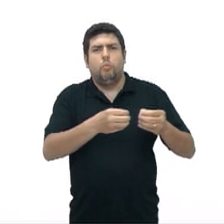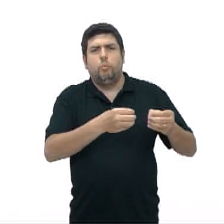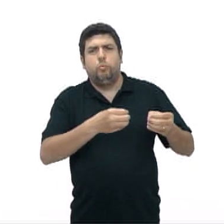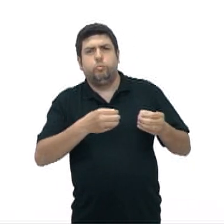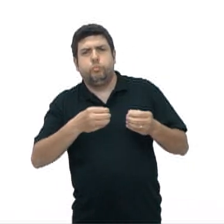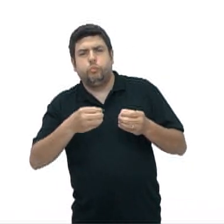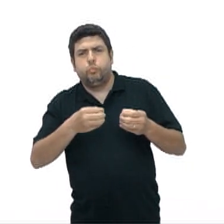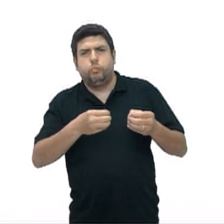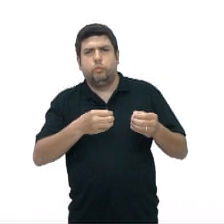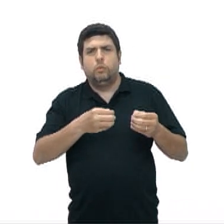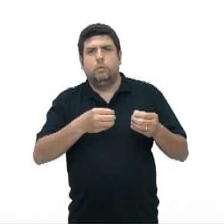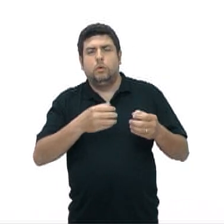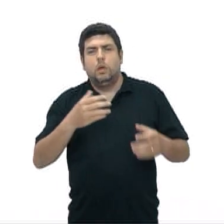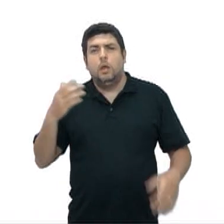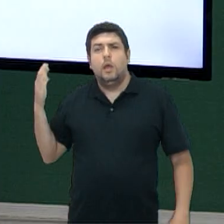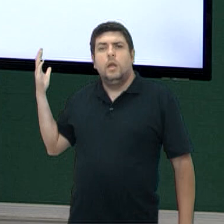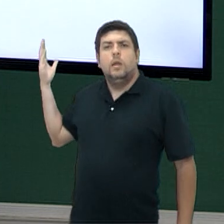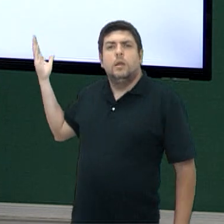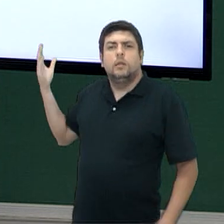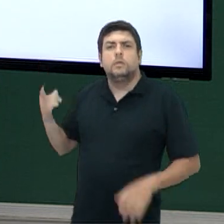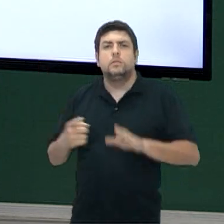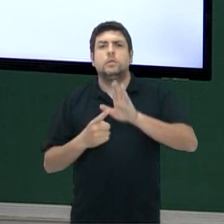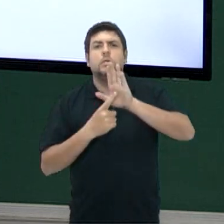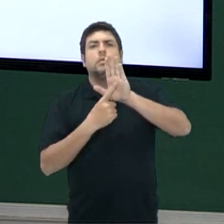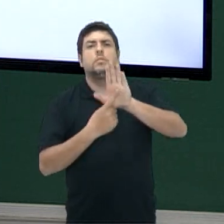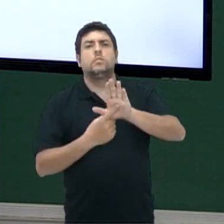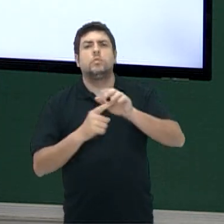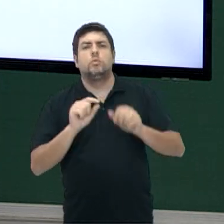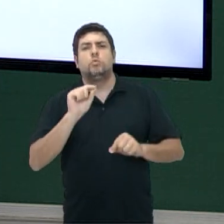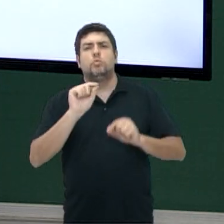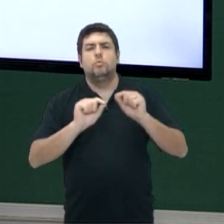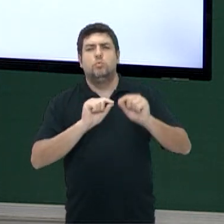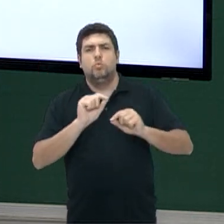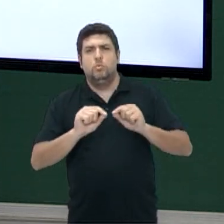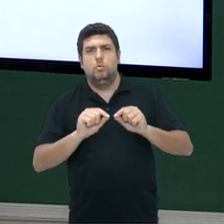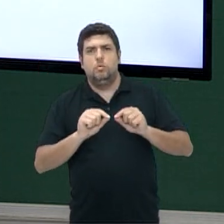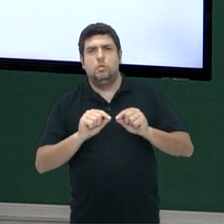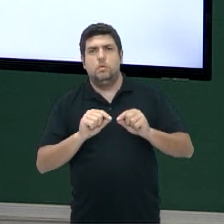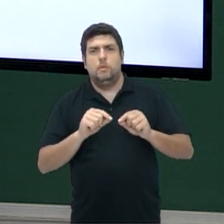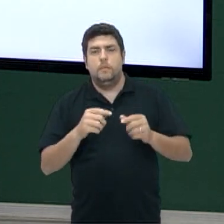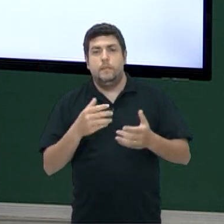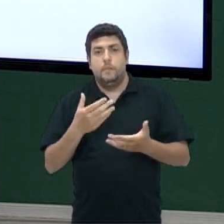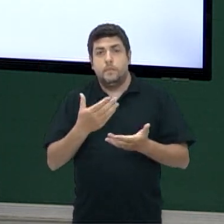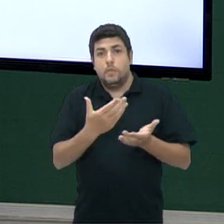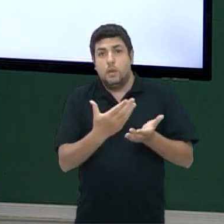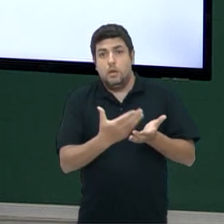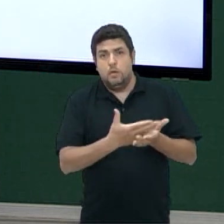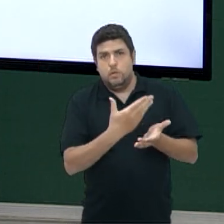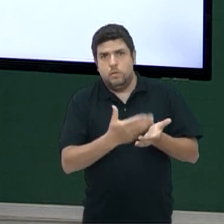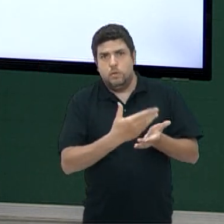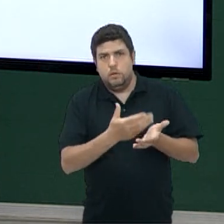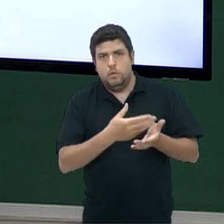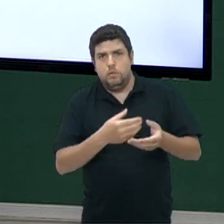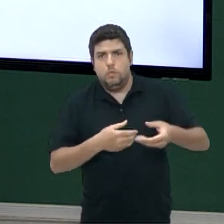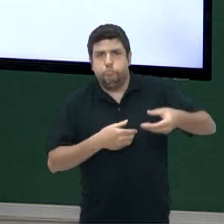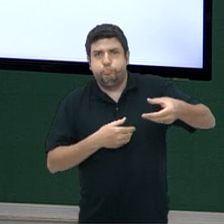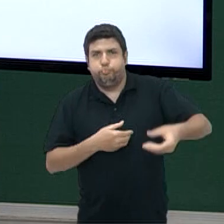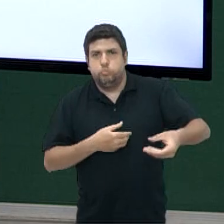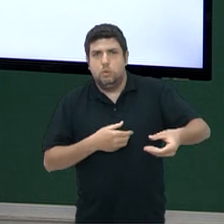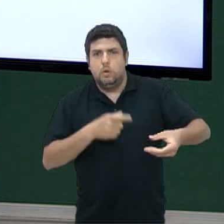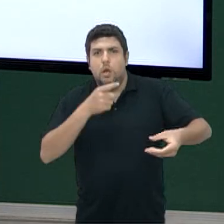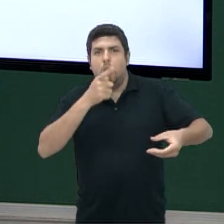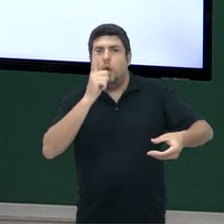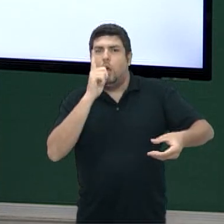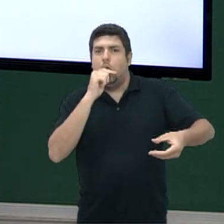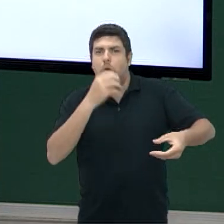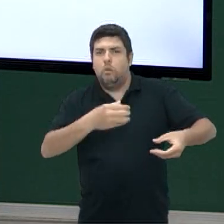ele. Esse GIF ele mostra exatamente isso. O livro e esse jarro de vidro aqui com água, eles estão